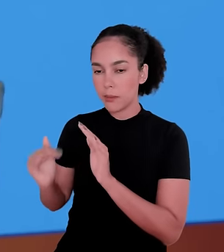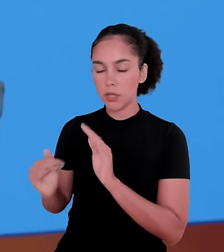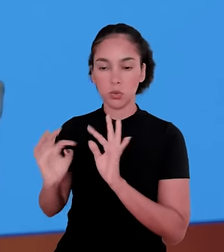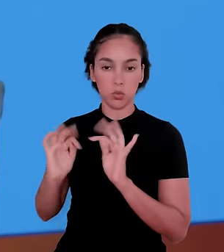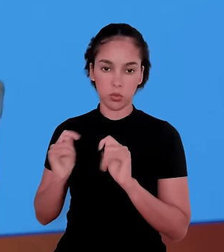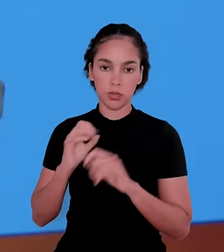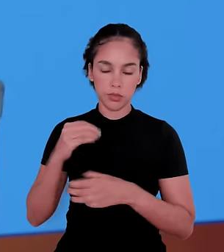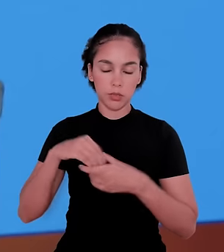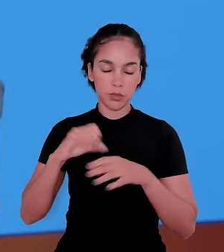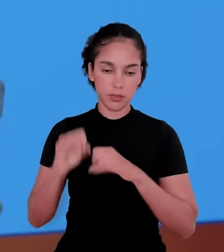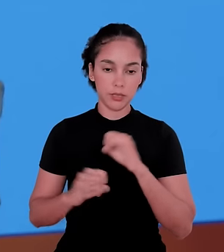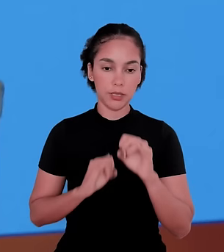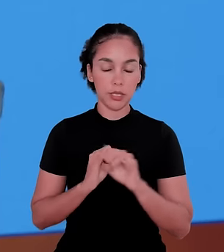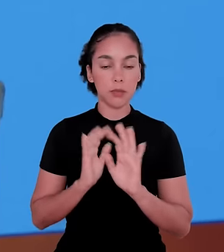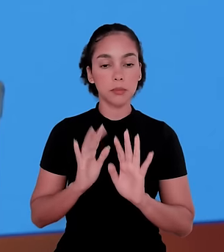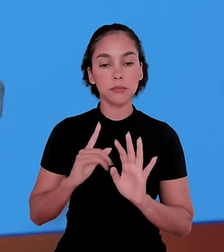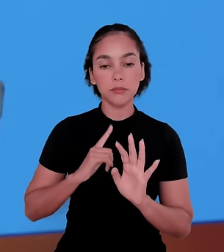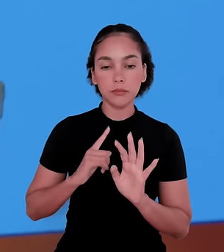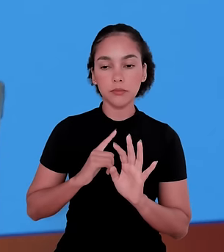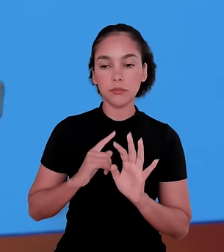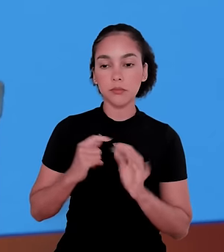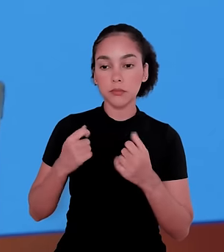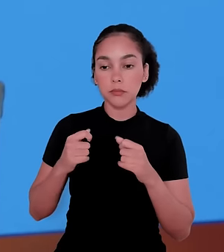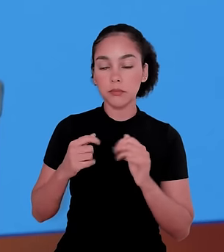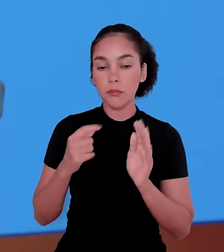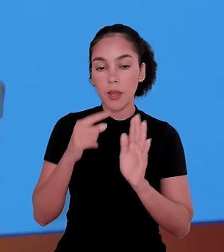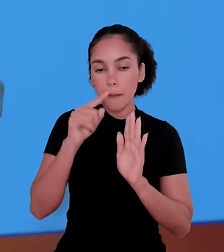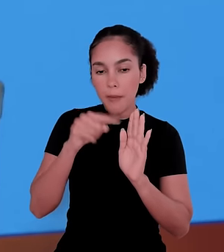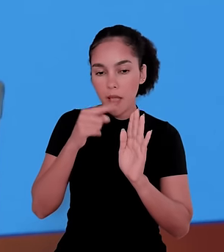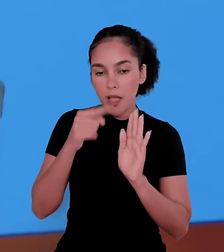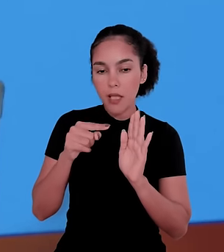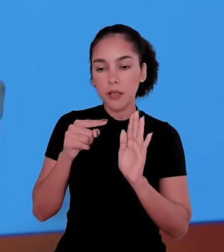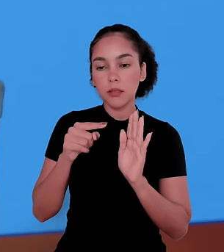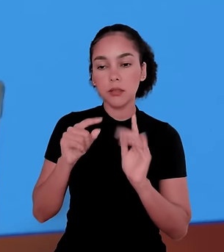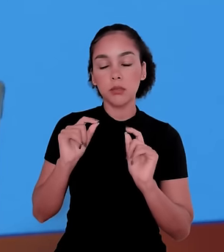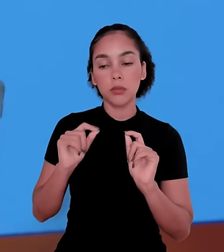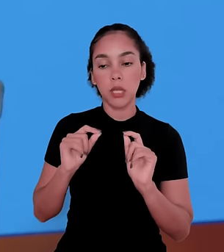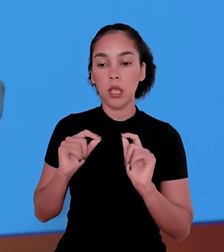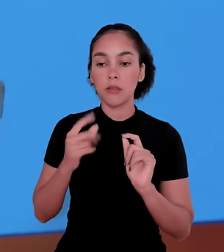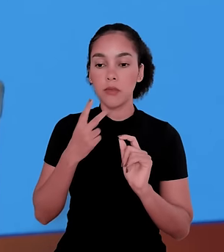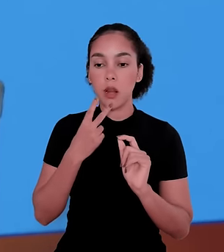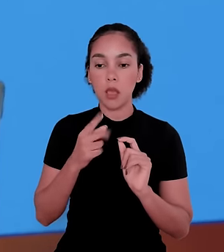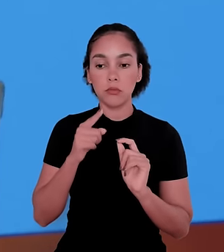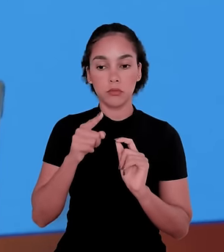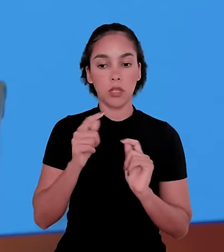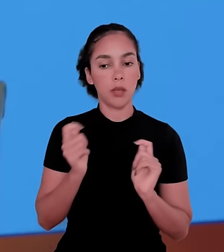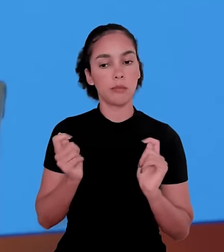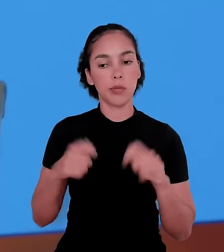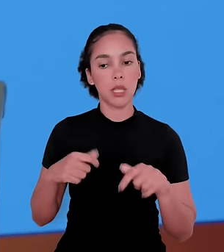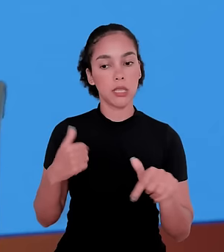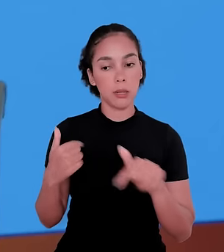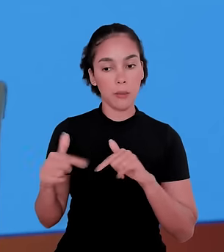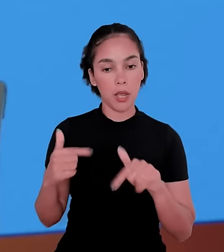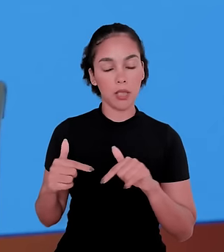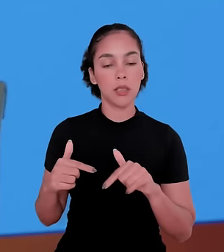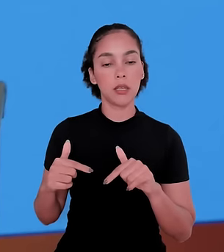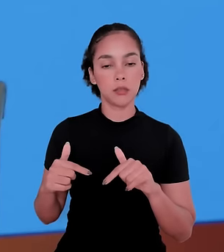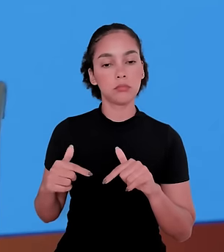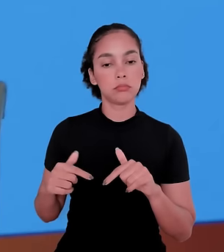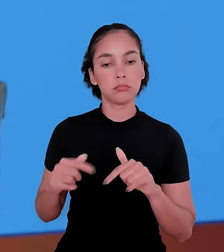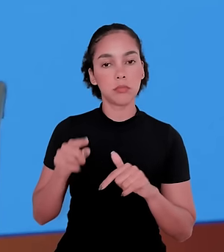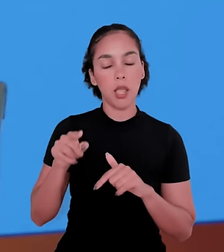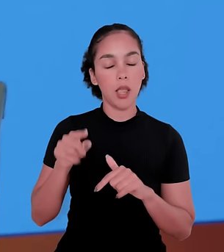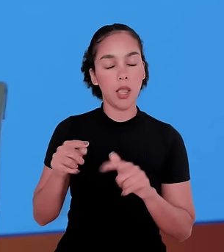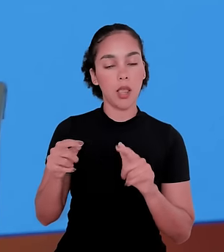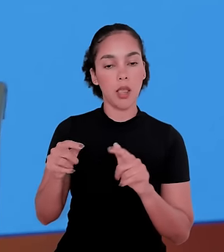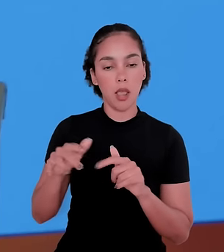online né mas existe um campo que você tem que dar uma marcada que é para declarar que você trabalha ou tem